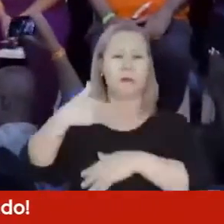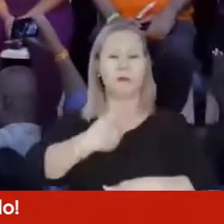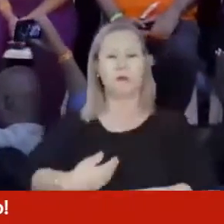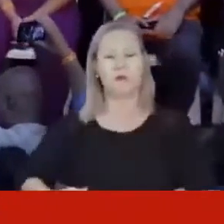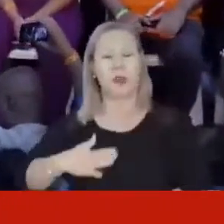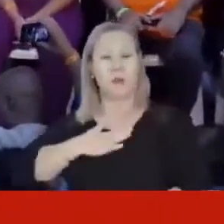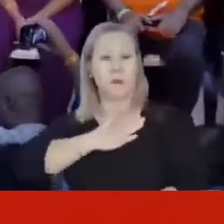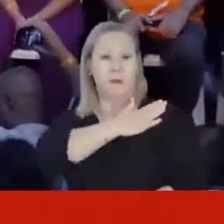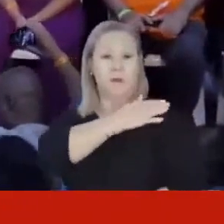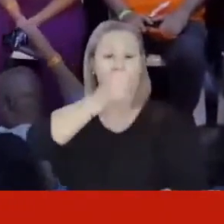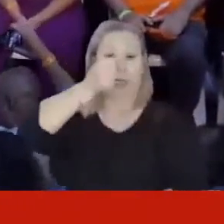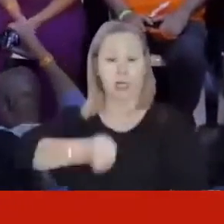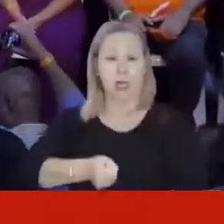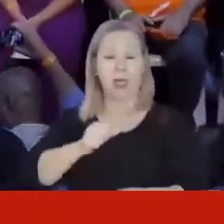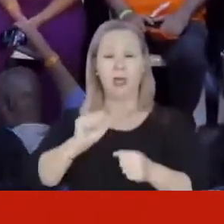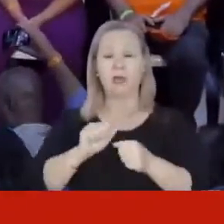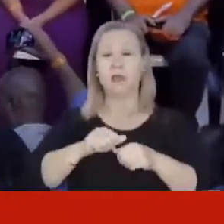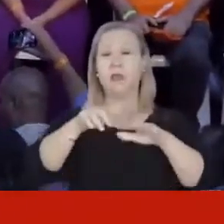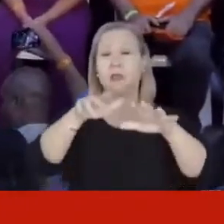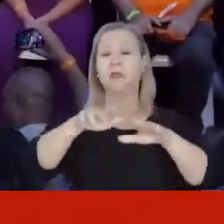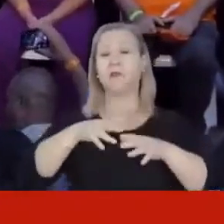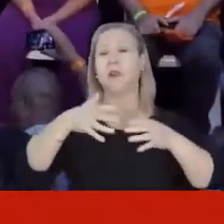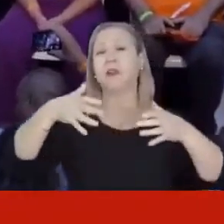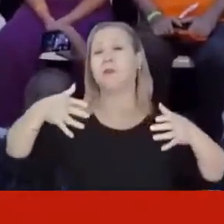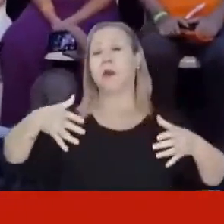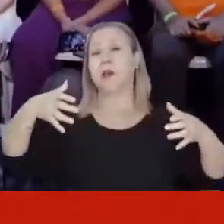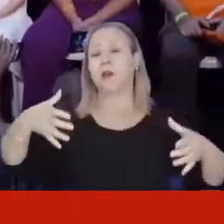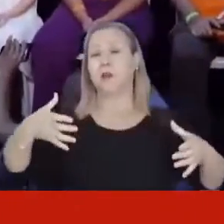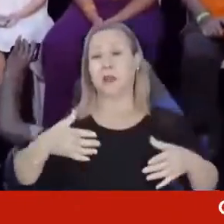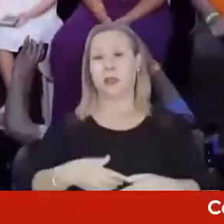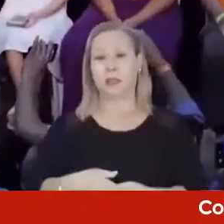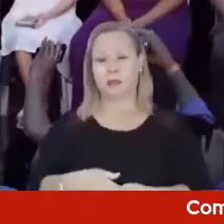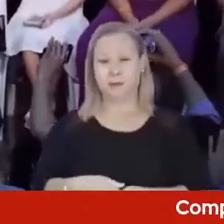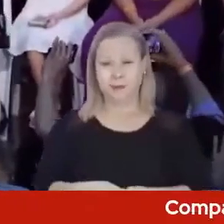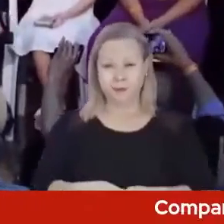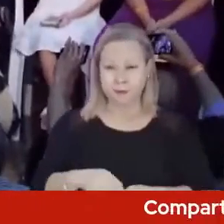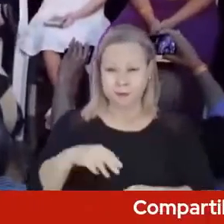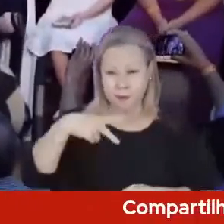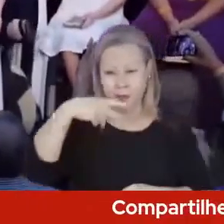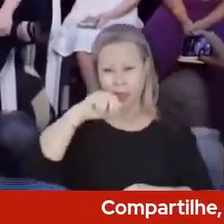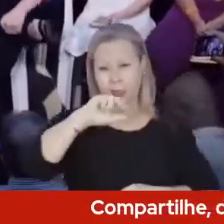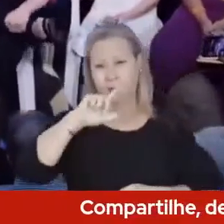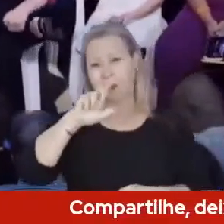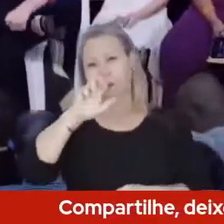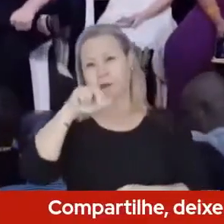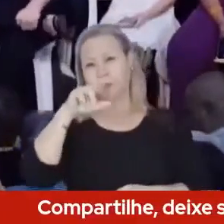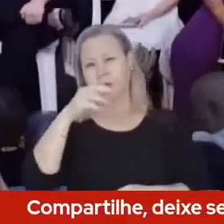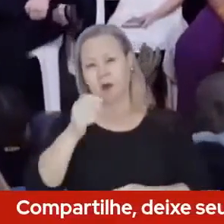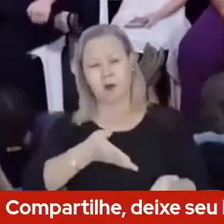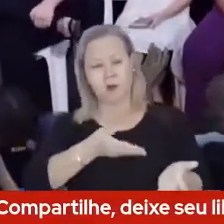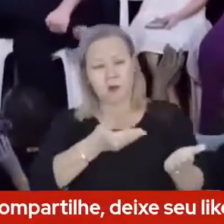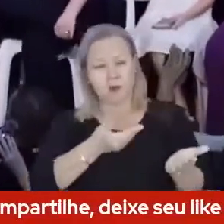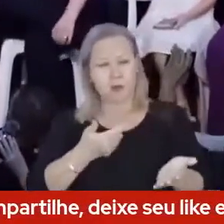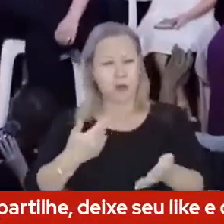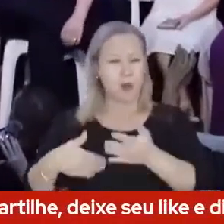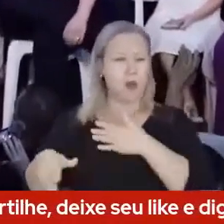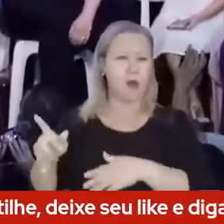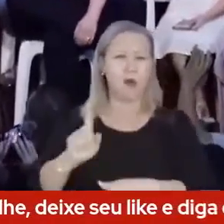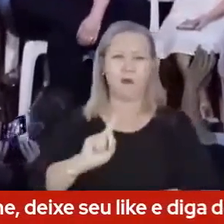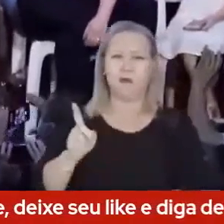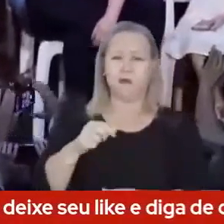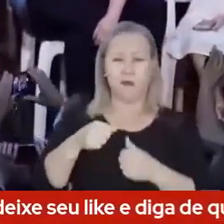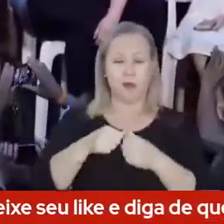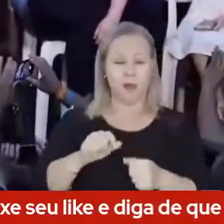uma maioria. Você era muito jovem, Paulinho, você não estava lá. Mas eu tive o prazer de estar naquela votação com a Maria